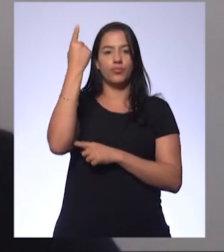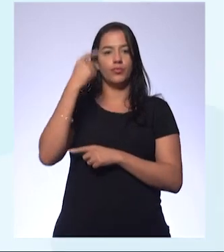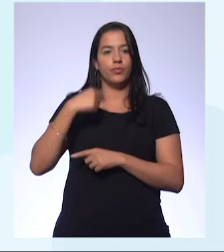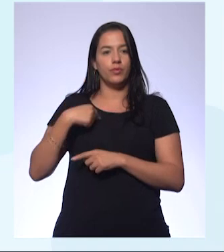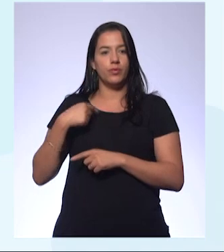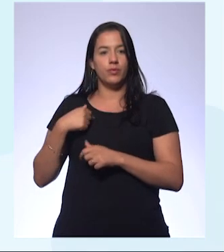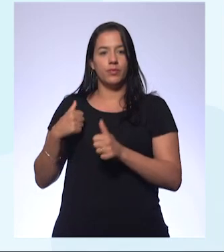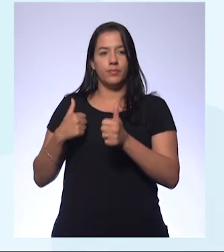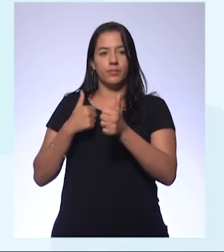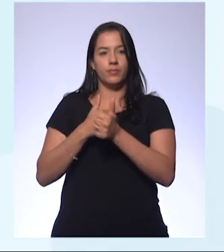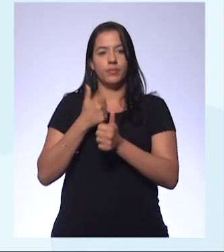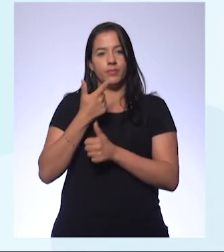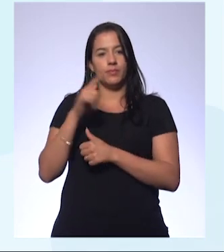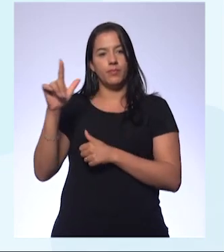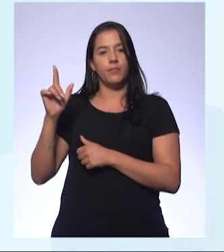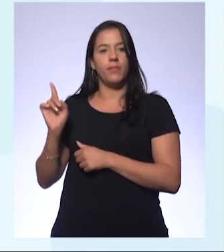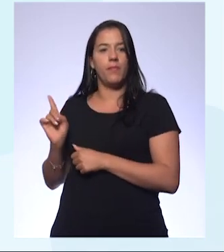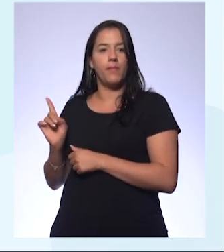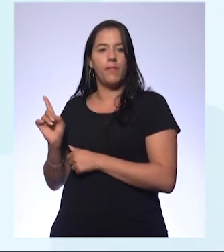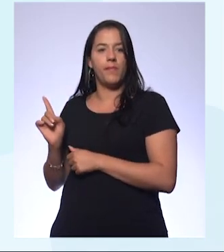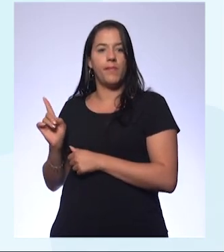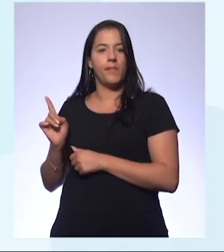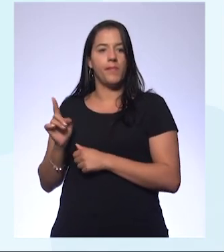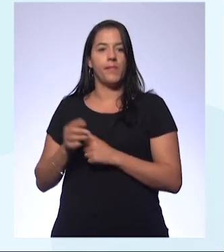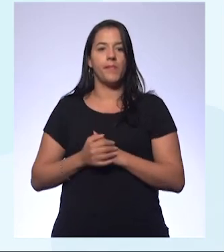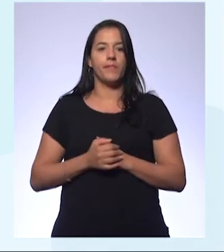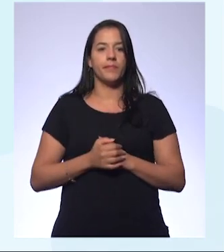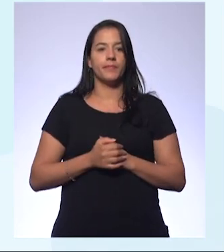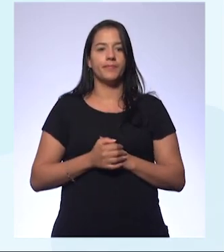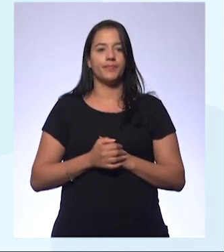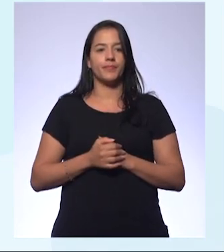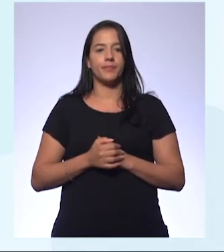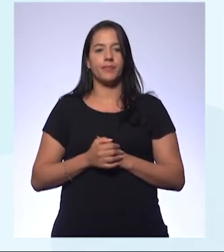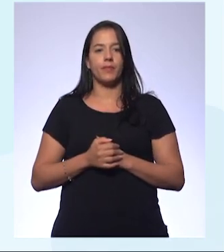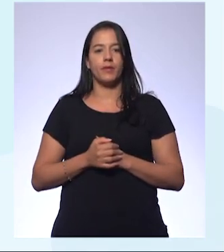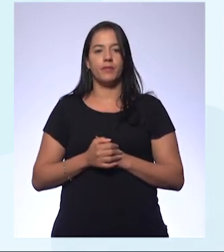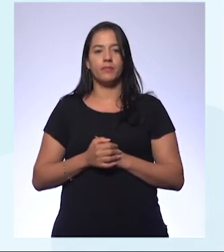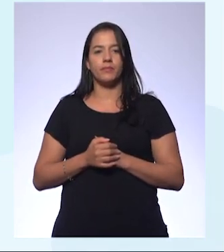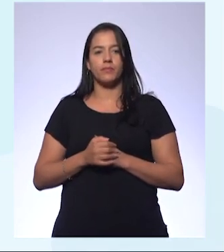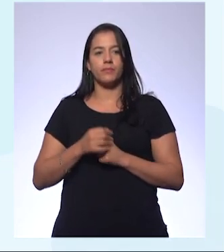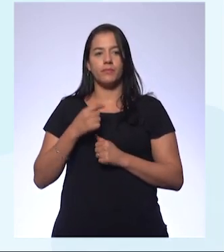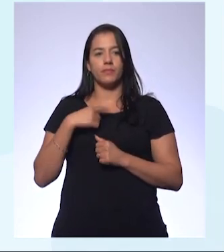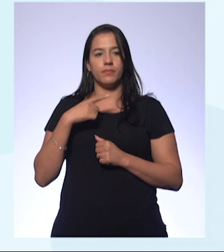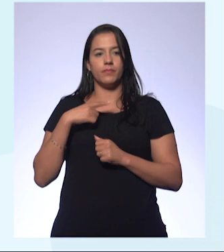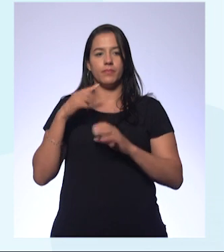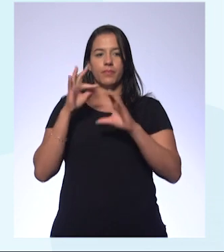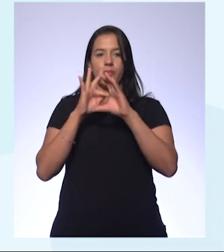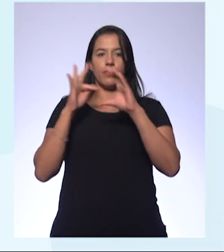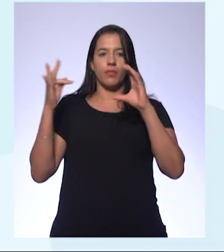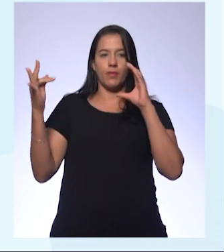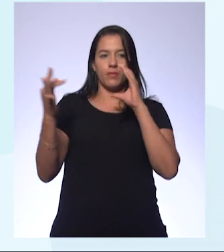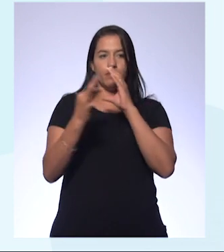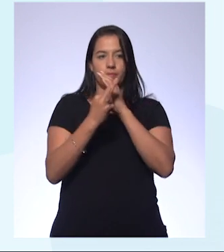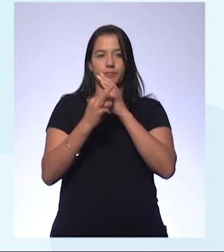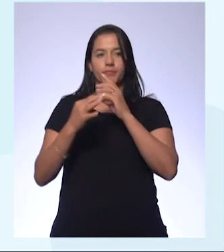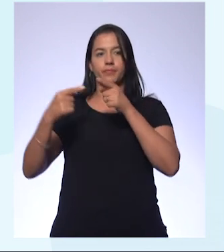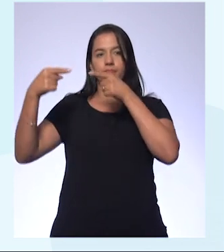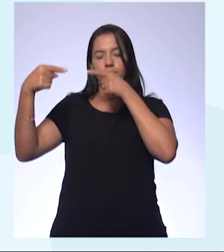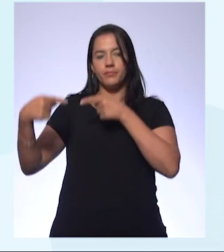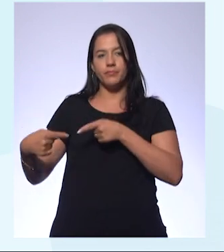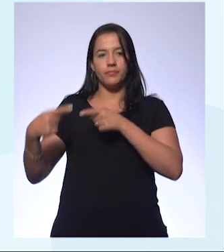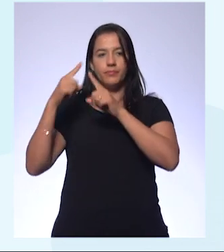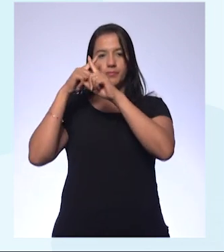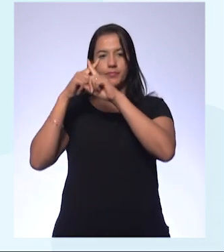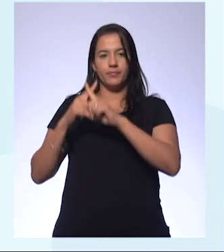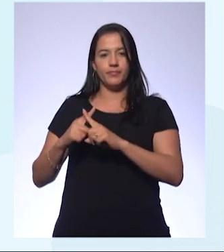próxima imagem, a gente consegue ver alguns exemplos. Ó. Então, genótipo versus fenótipo. Então, imagina que a gente tem os